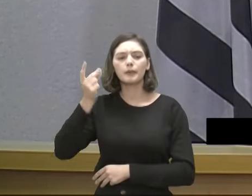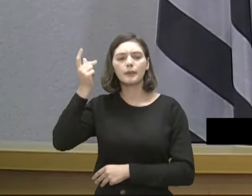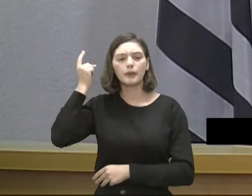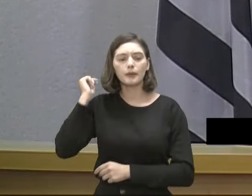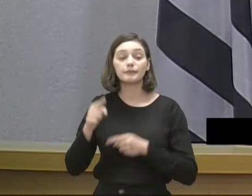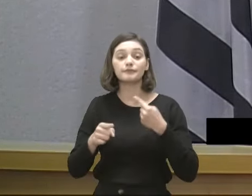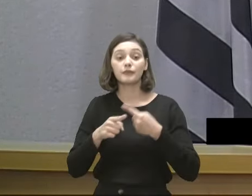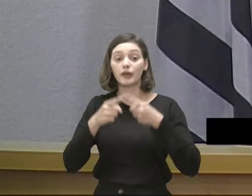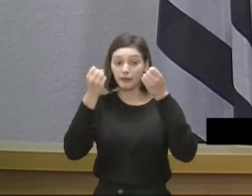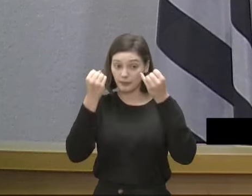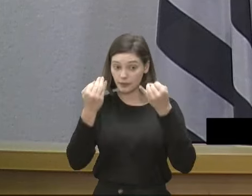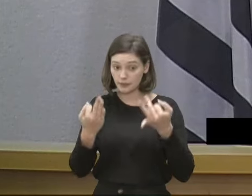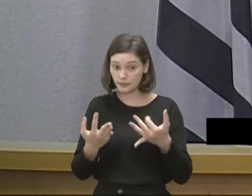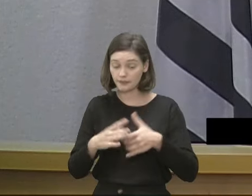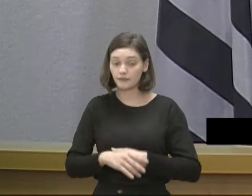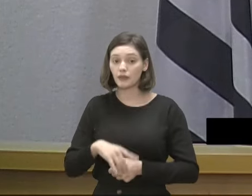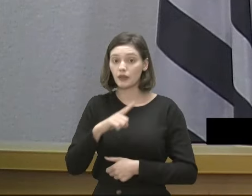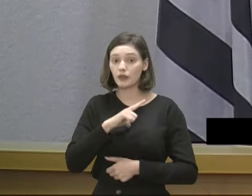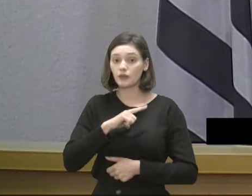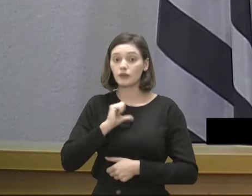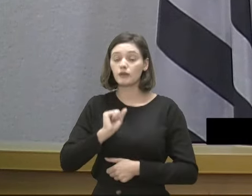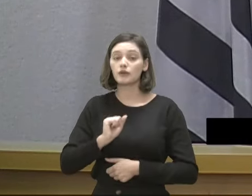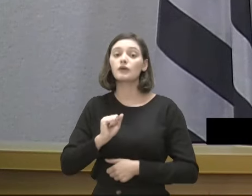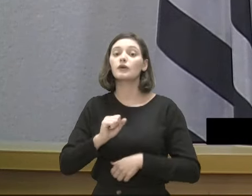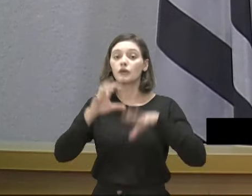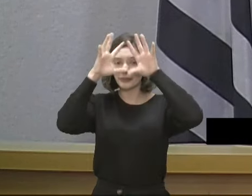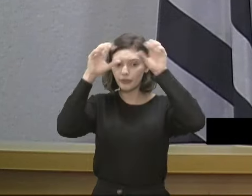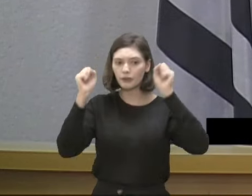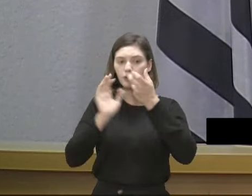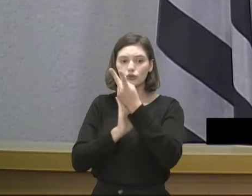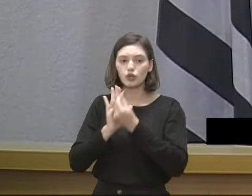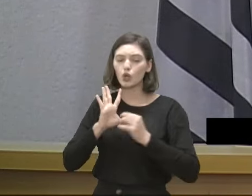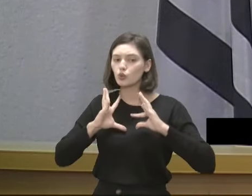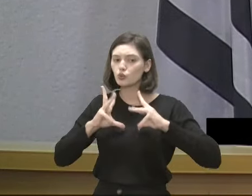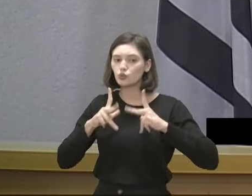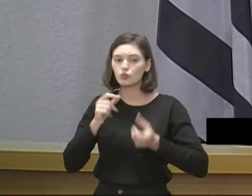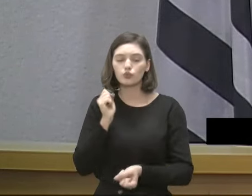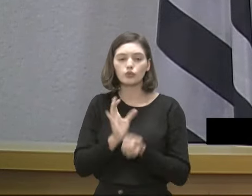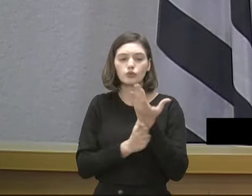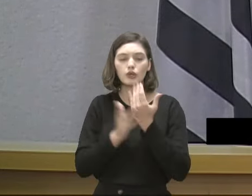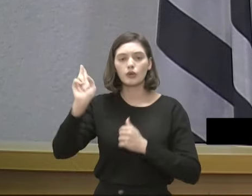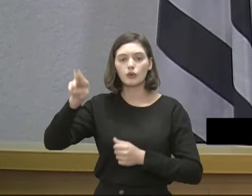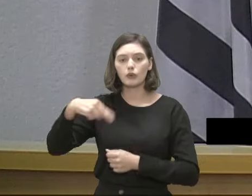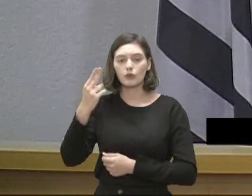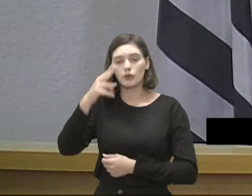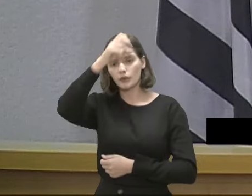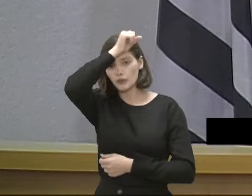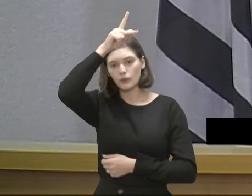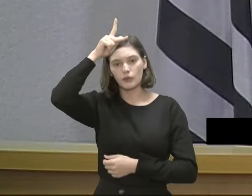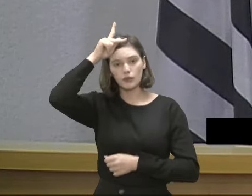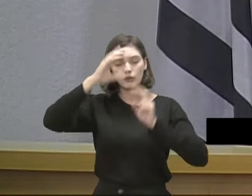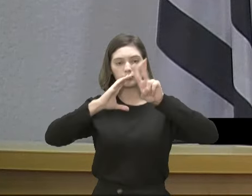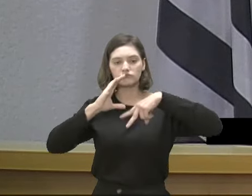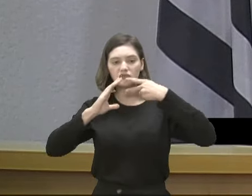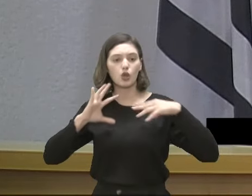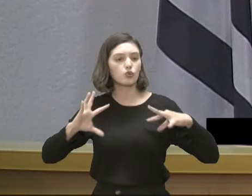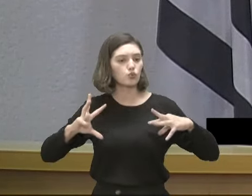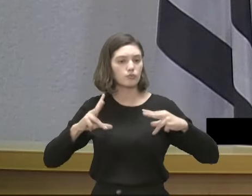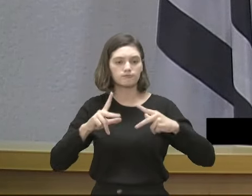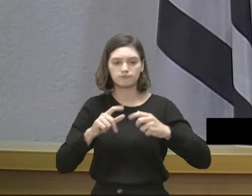Temos justificativa. Eu recebo notificação do Tribunal de Contas de tudo que passa no Instituto, Unital, Prefeitura, Câmara Municipal de